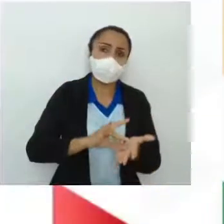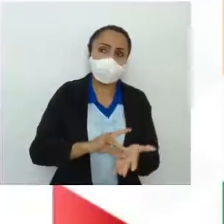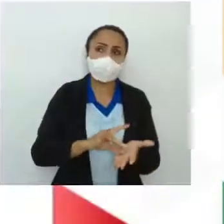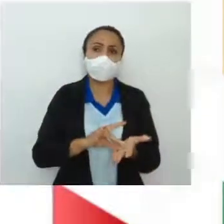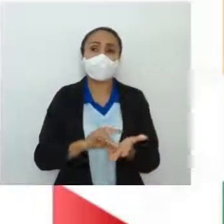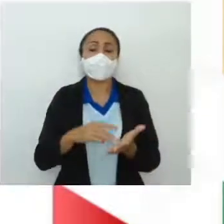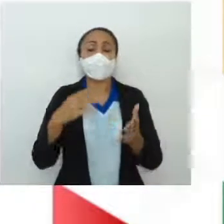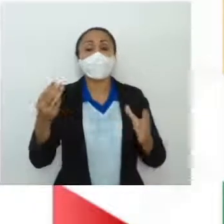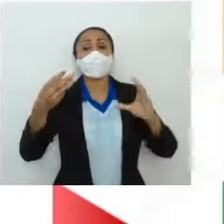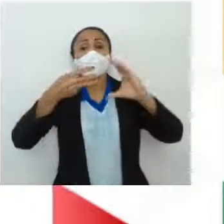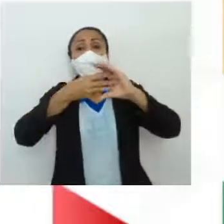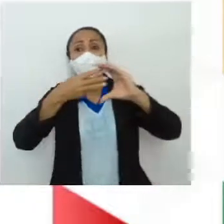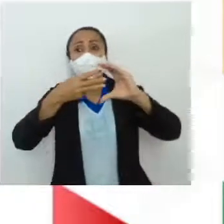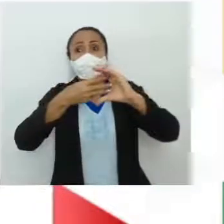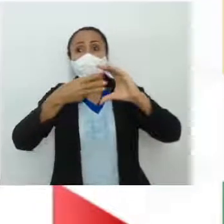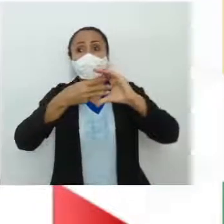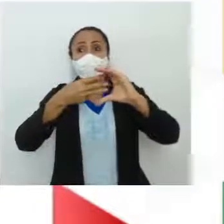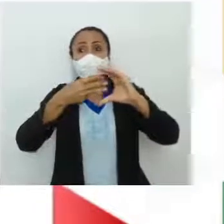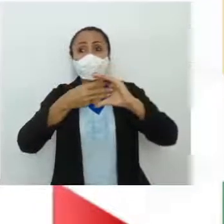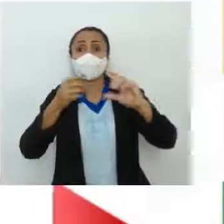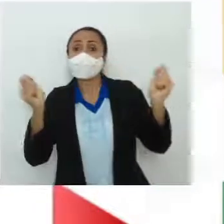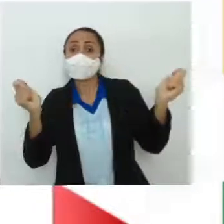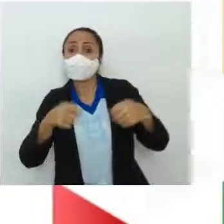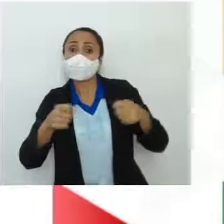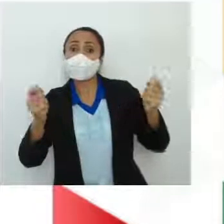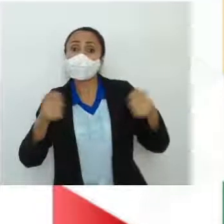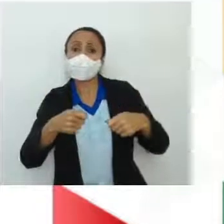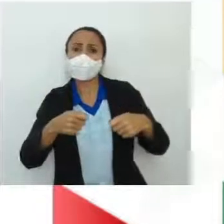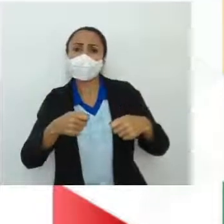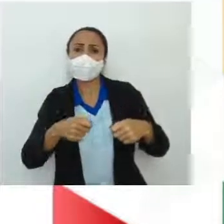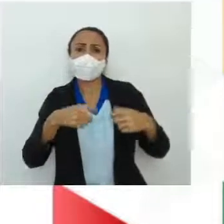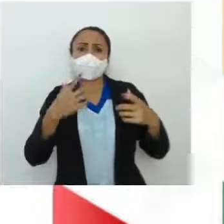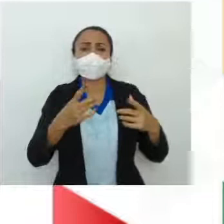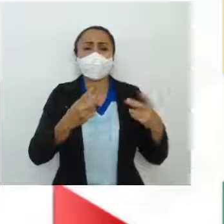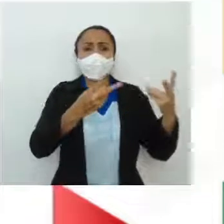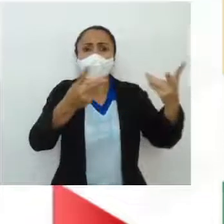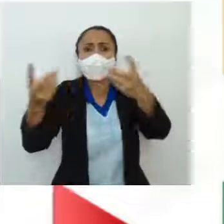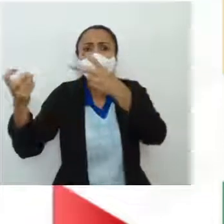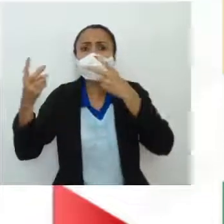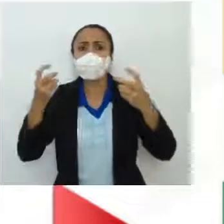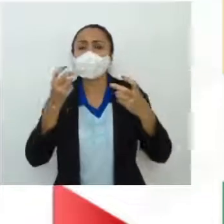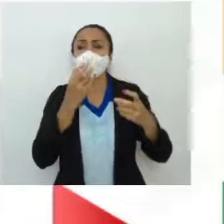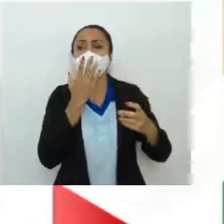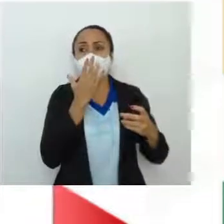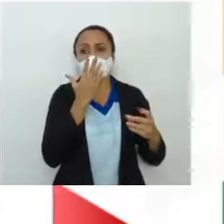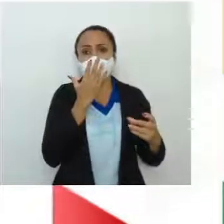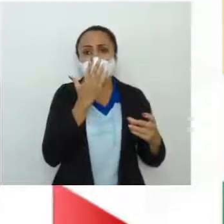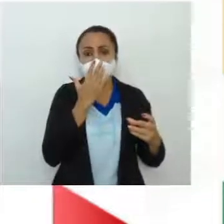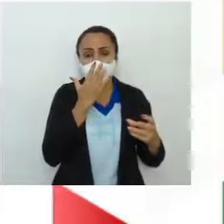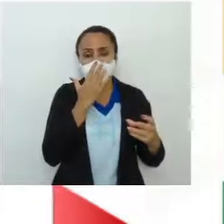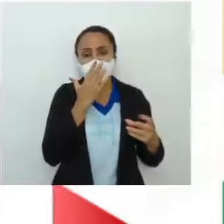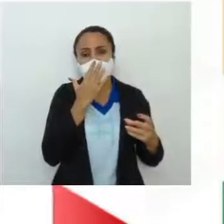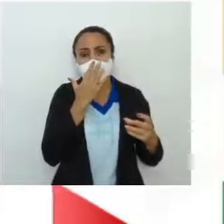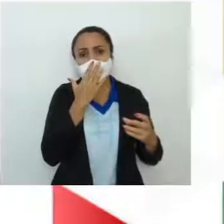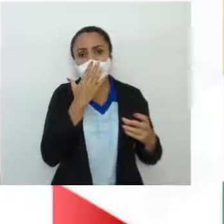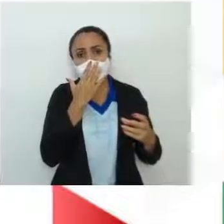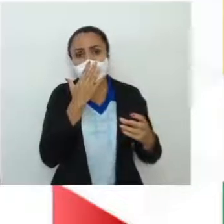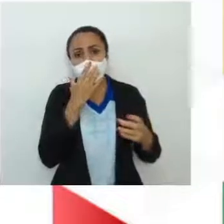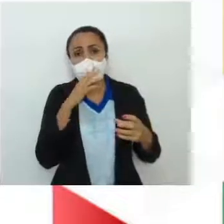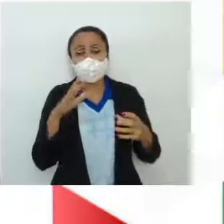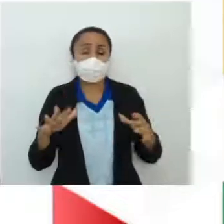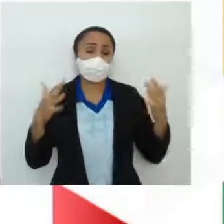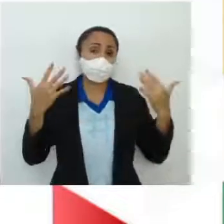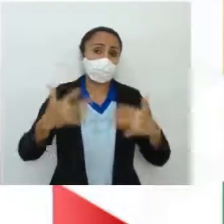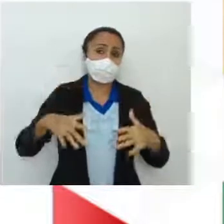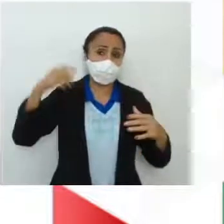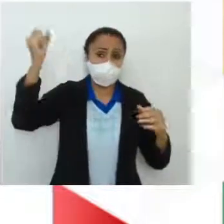as células capazes de distinguir as cores. Olha que legal. Eles são menos sensíveis à